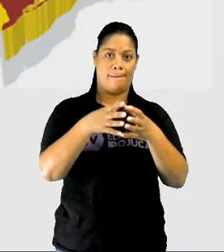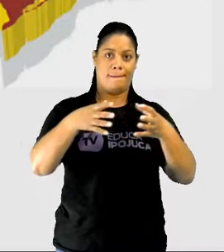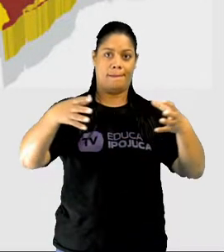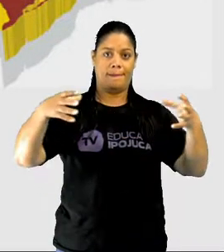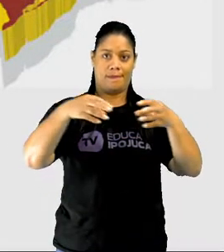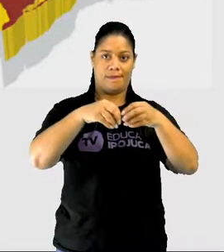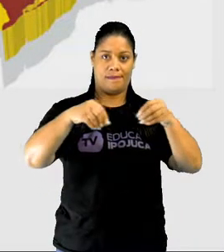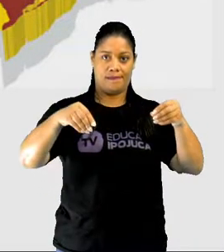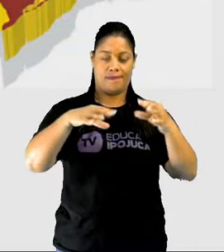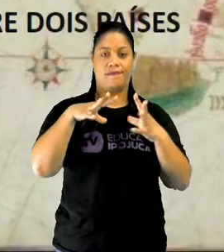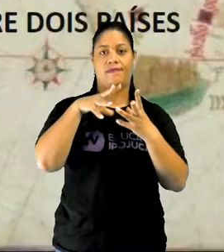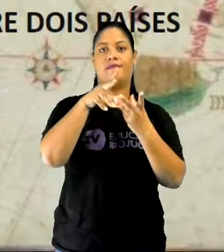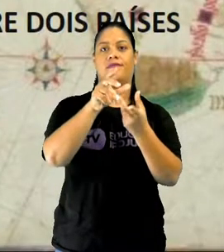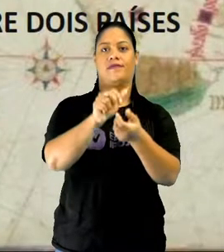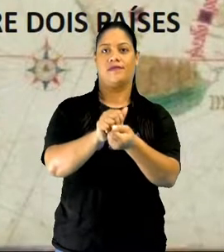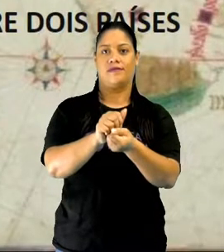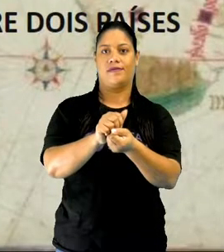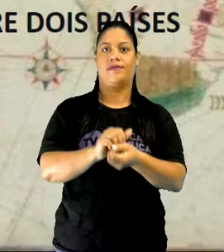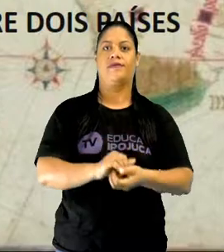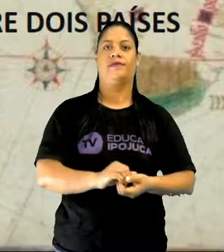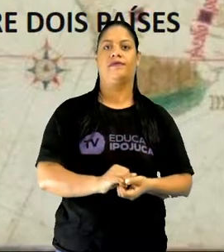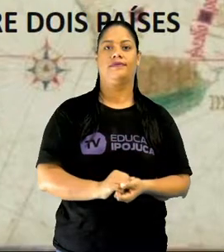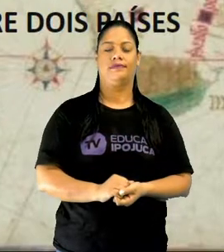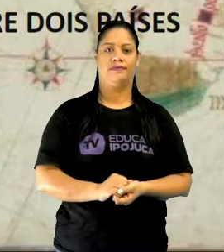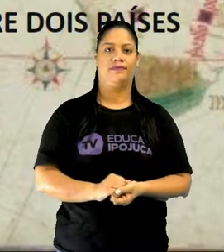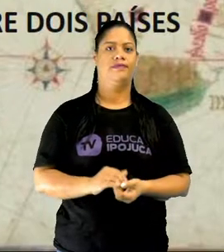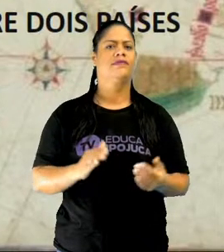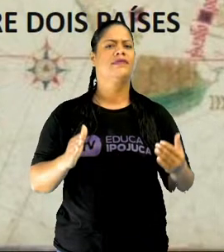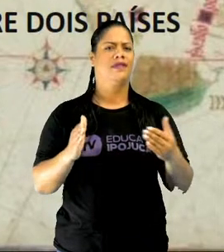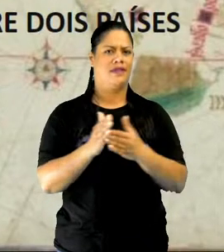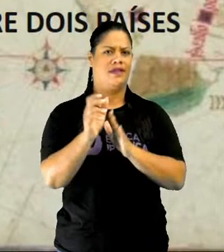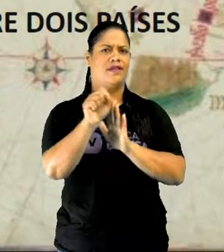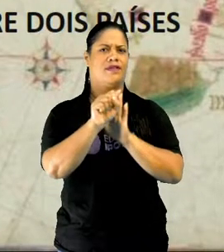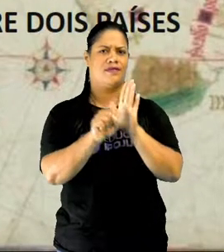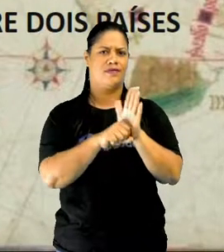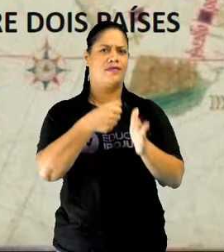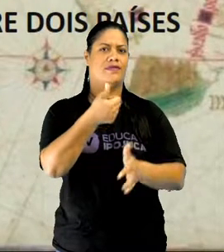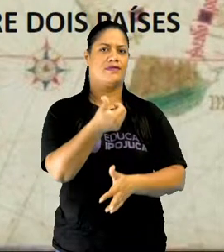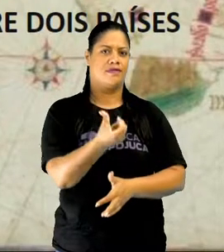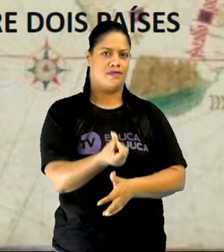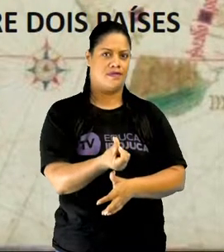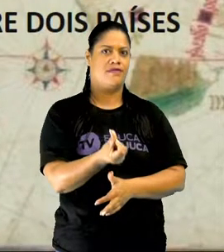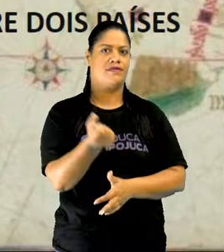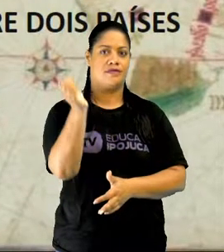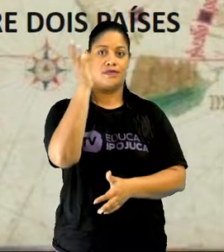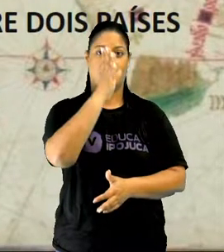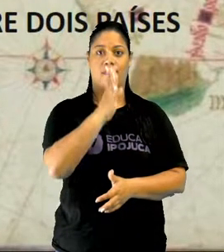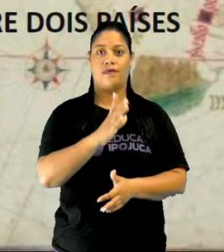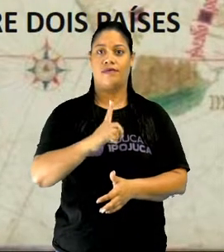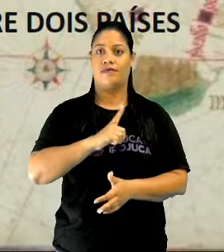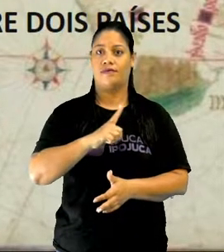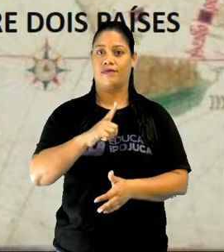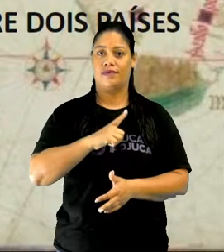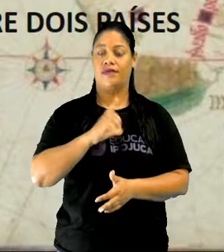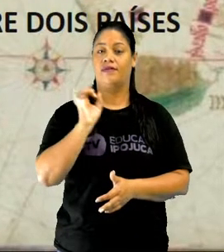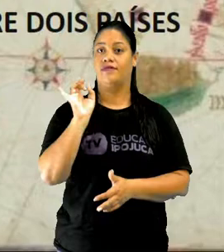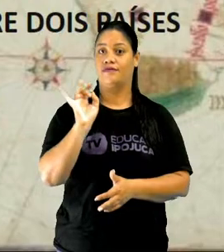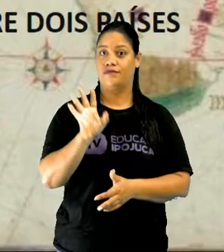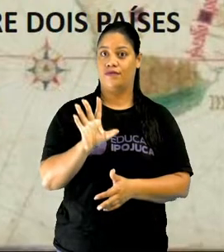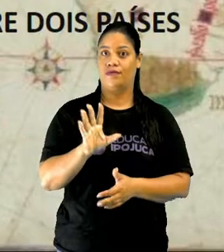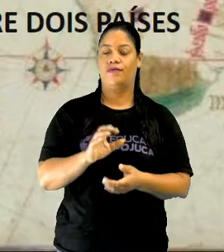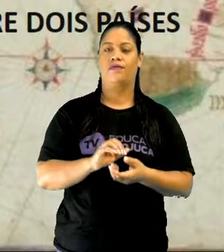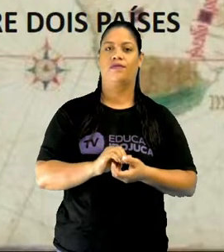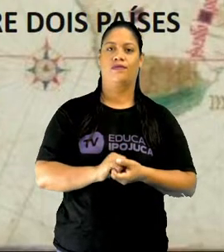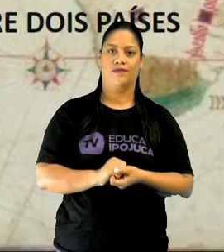territorial do mundo. Até o século XVI, o Brasil possuía apenas a